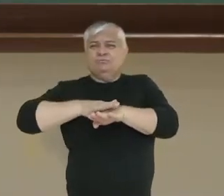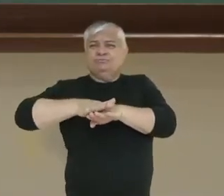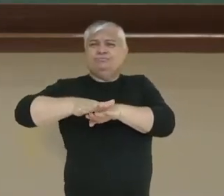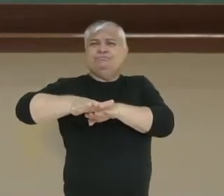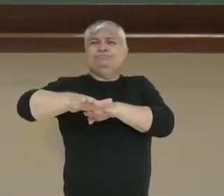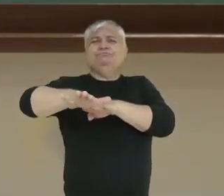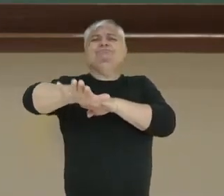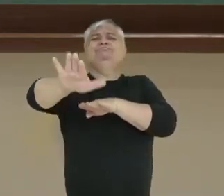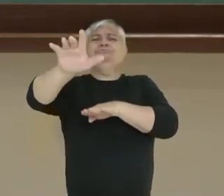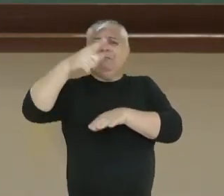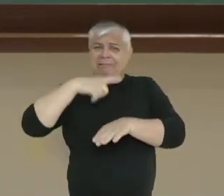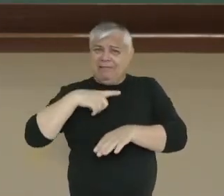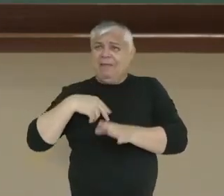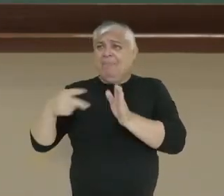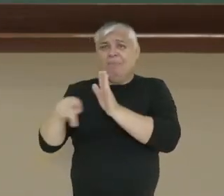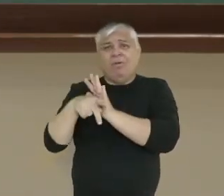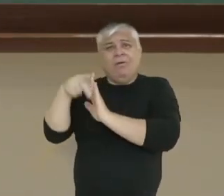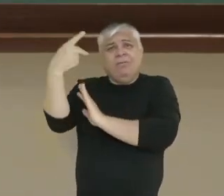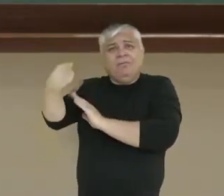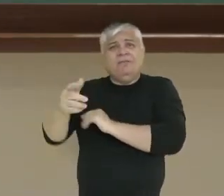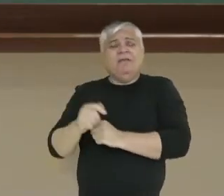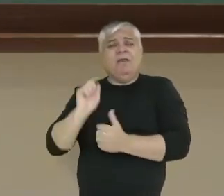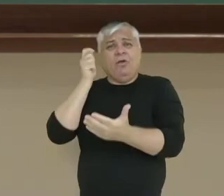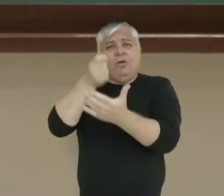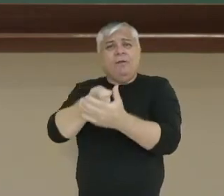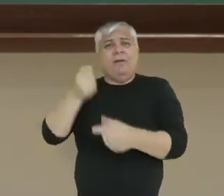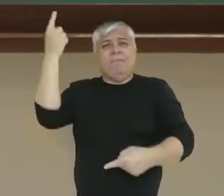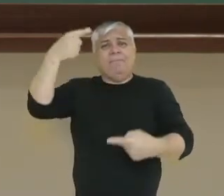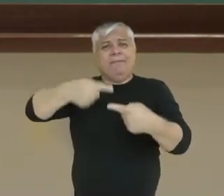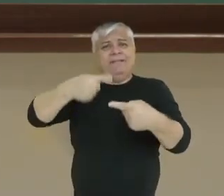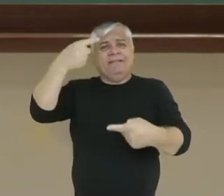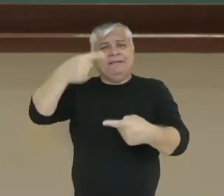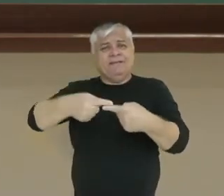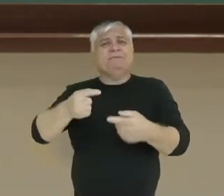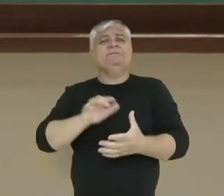dentro dessas aldeias, cobranças de pedágios, né?